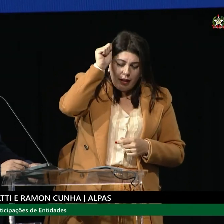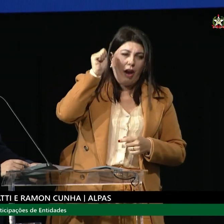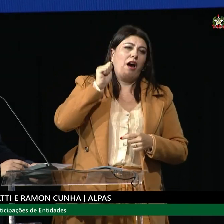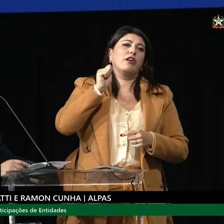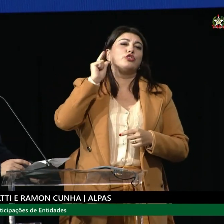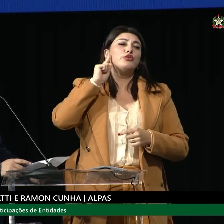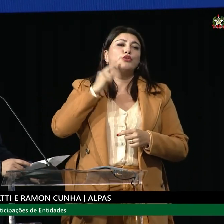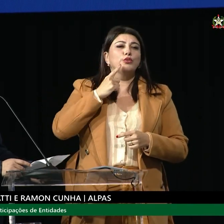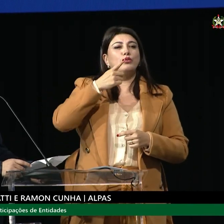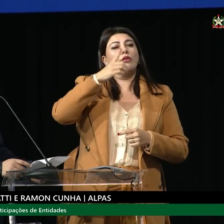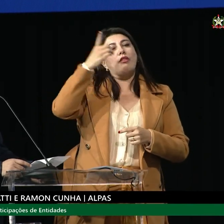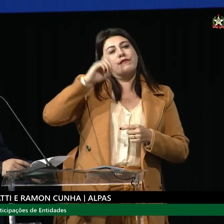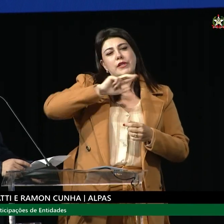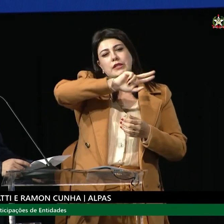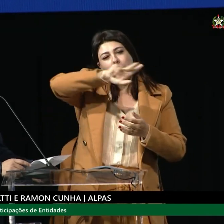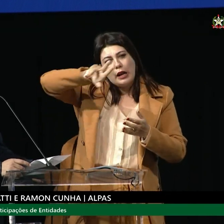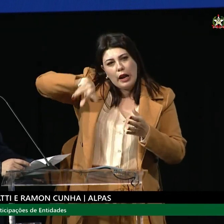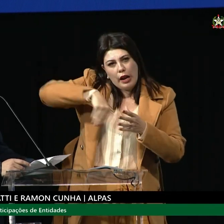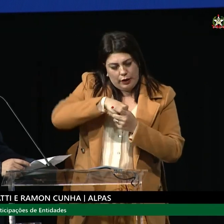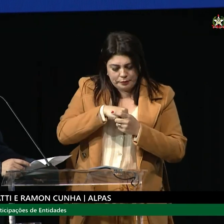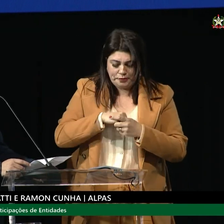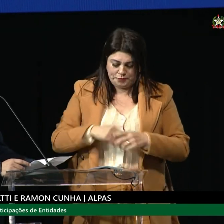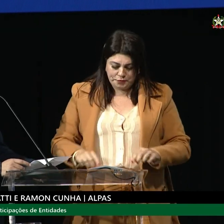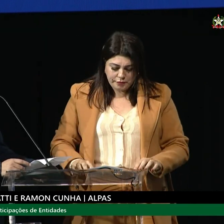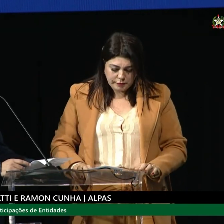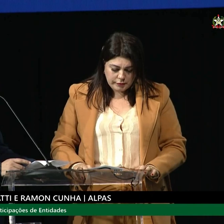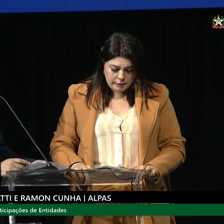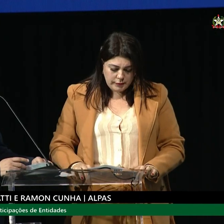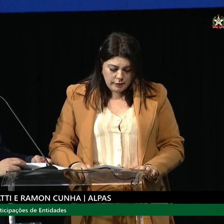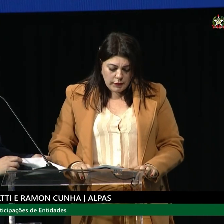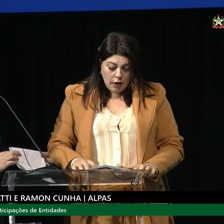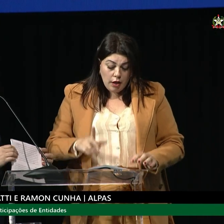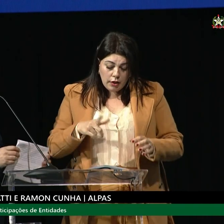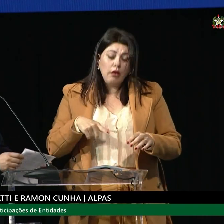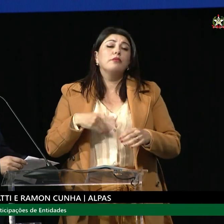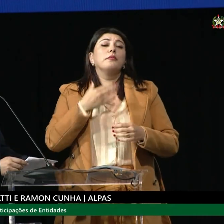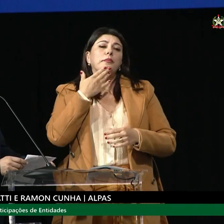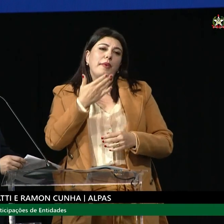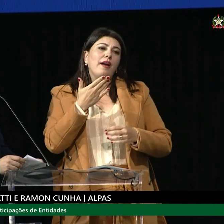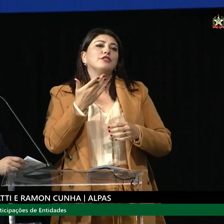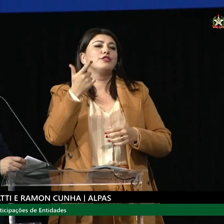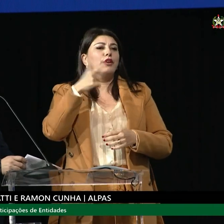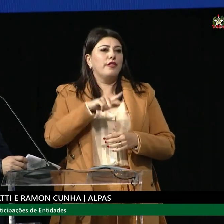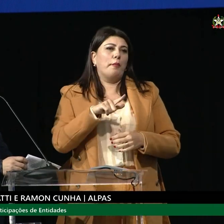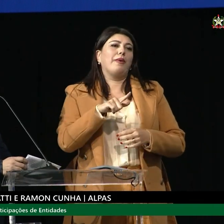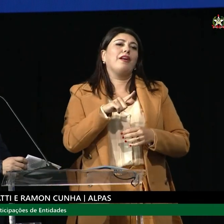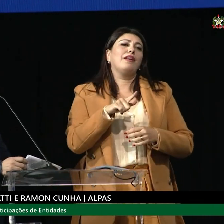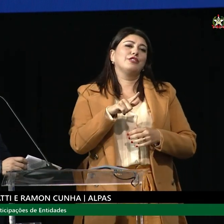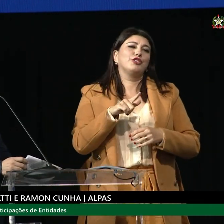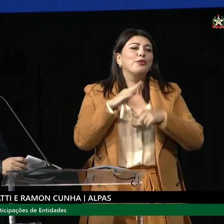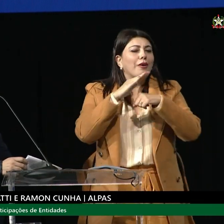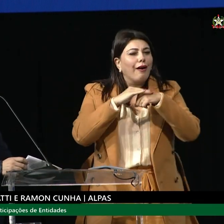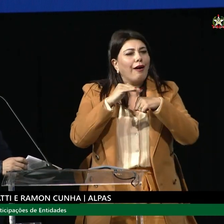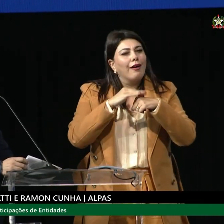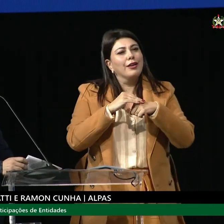com altas habilidades, ou superdotação, ou outras deficiências adotadas.